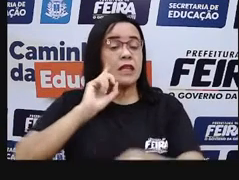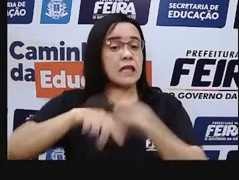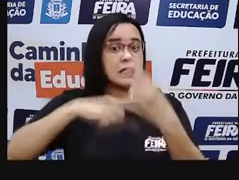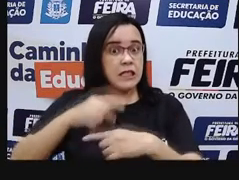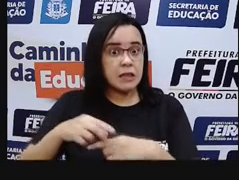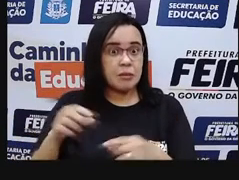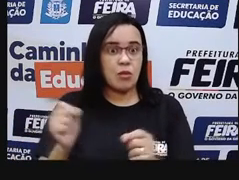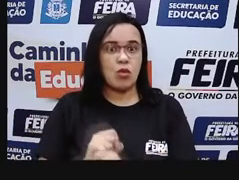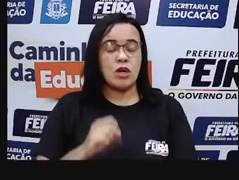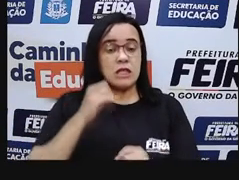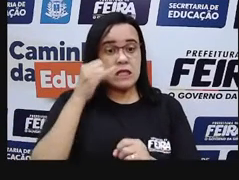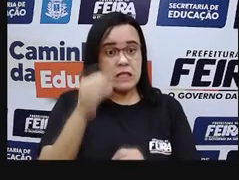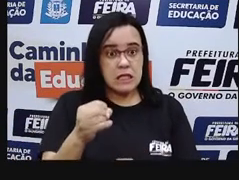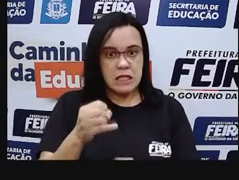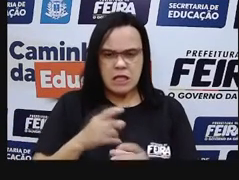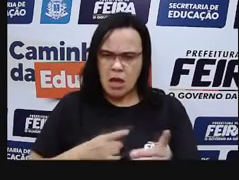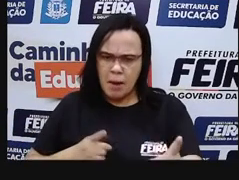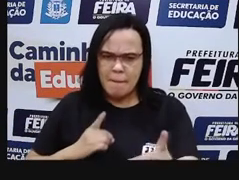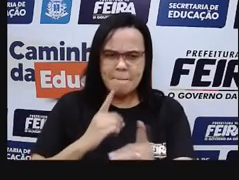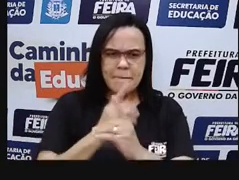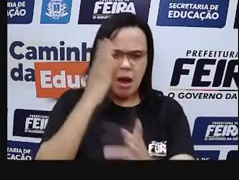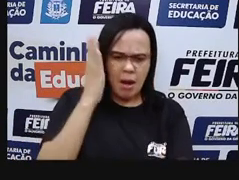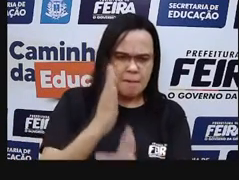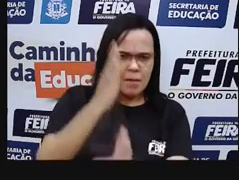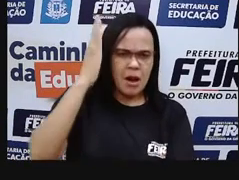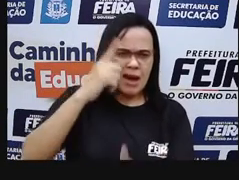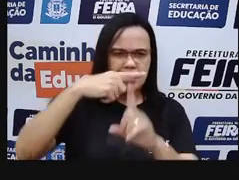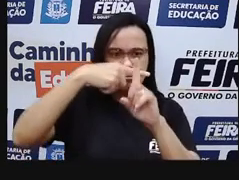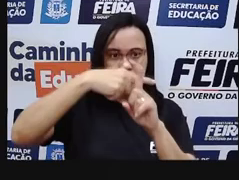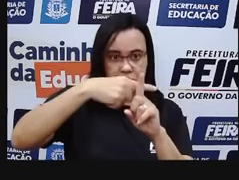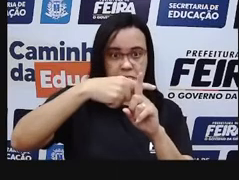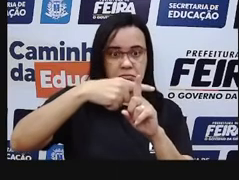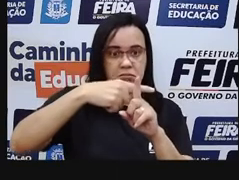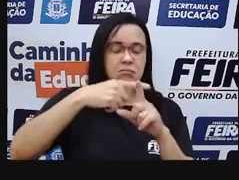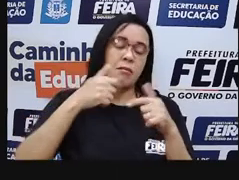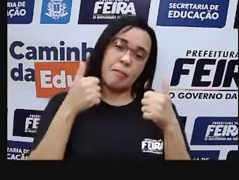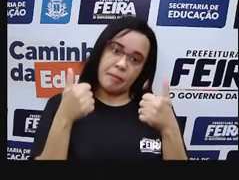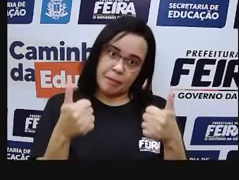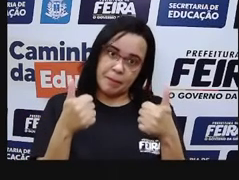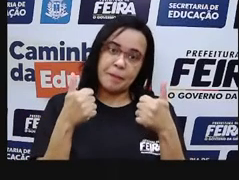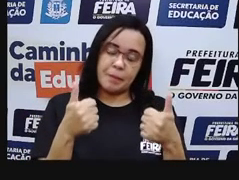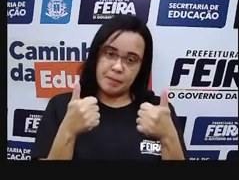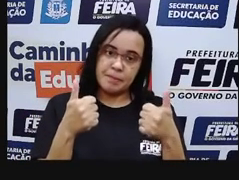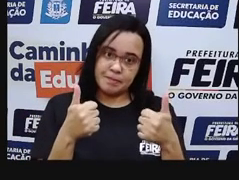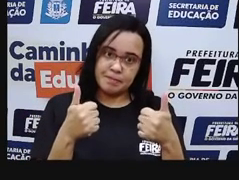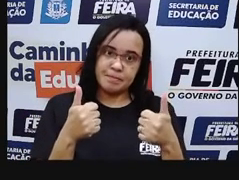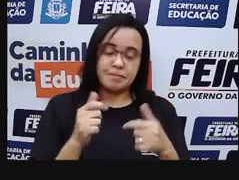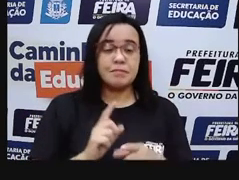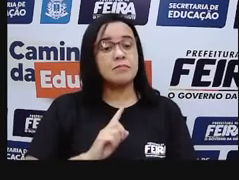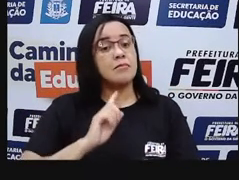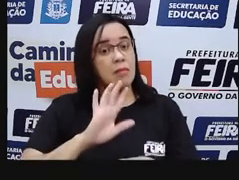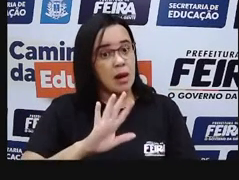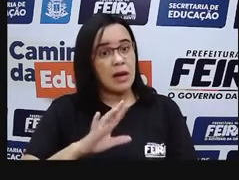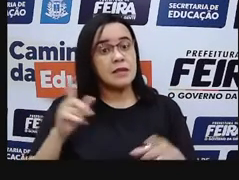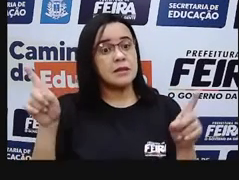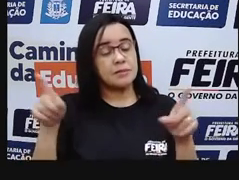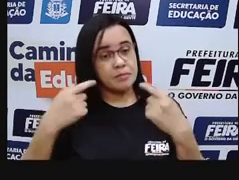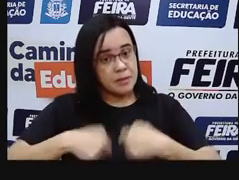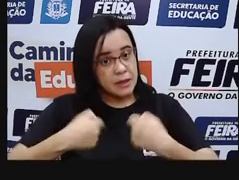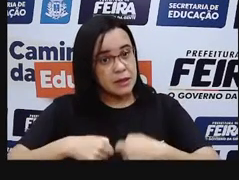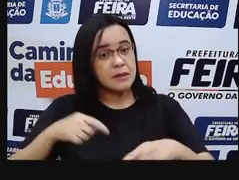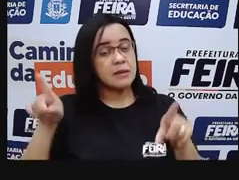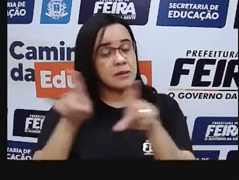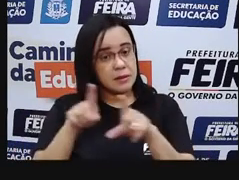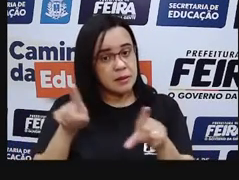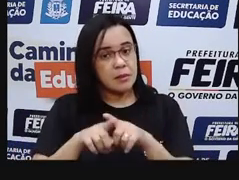sim a gente vai fazer um teste dessa substância clínicas fecha simples por isso que eu limpo únicos eles